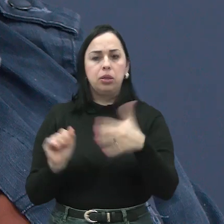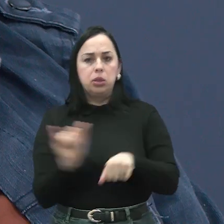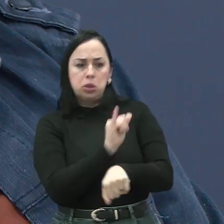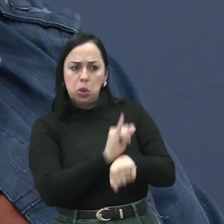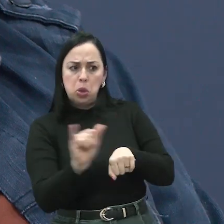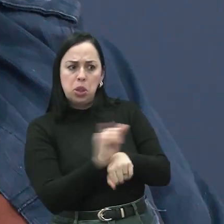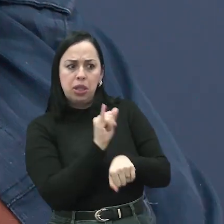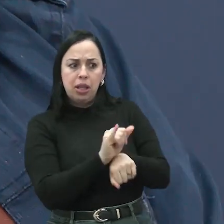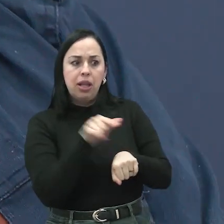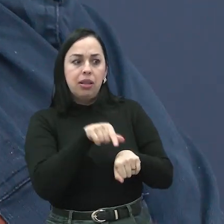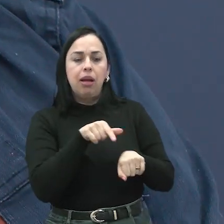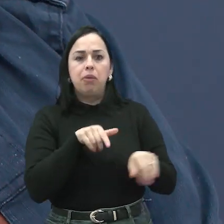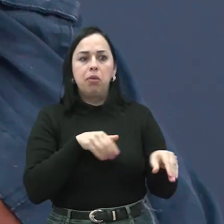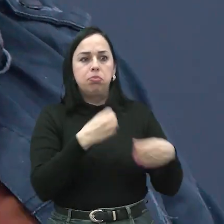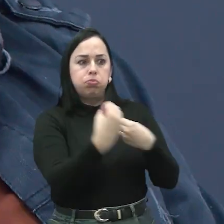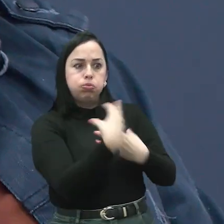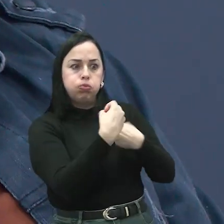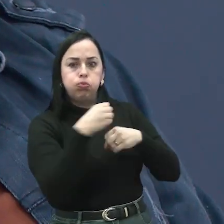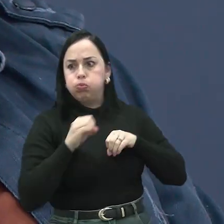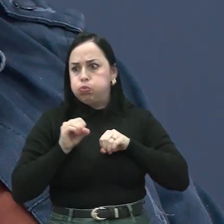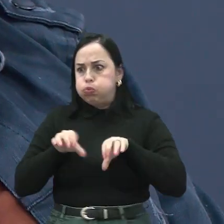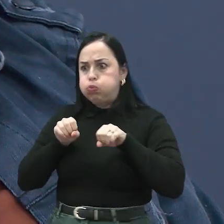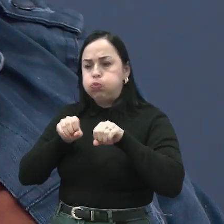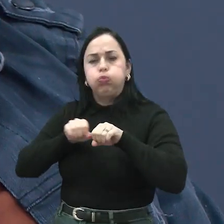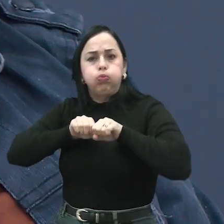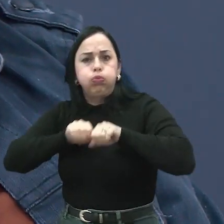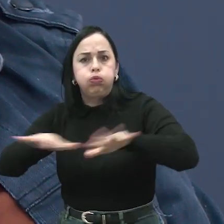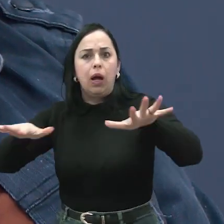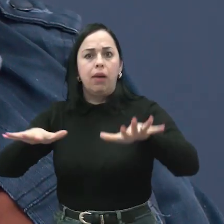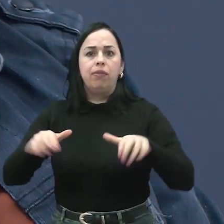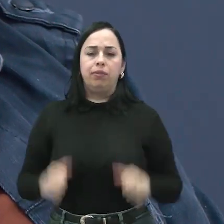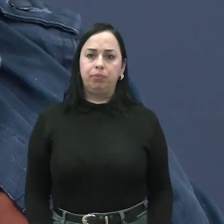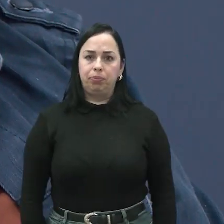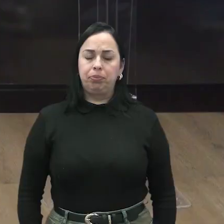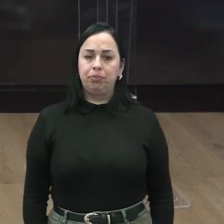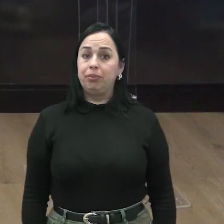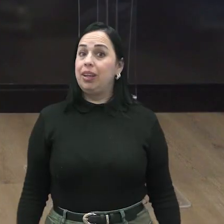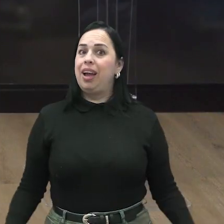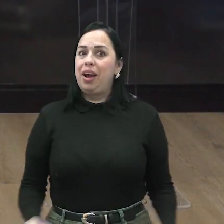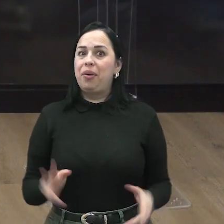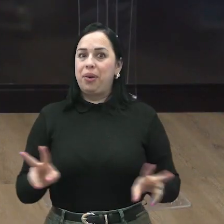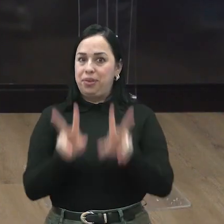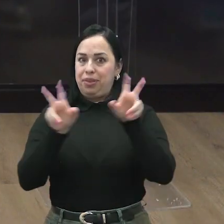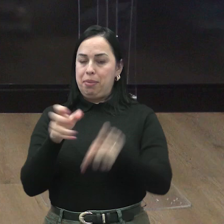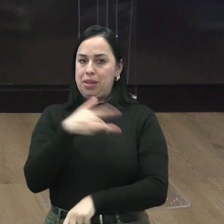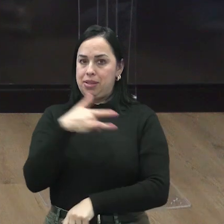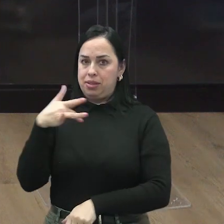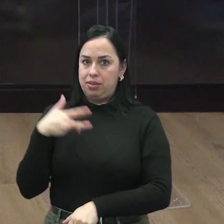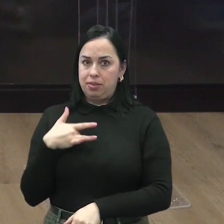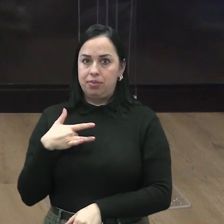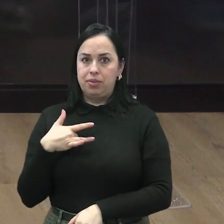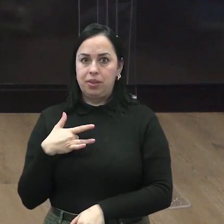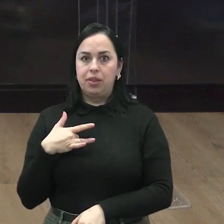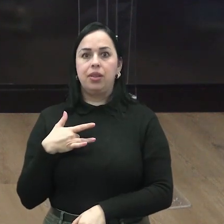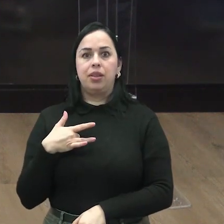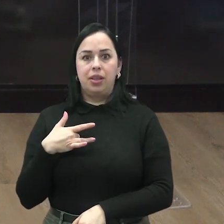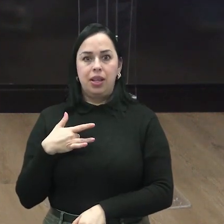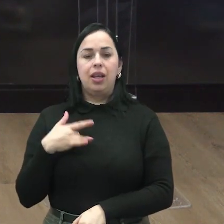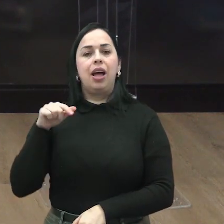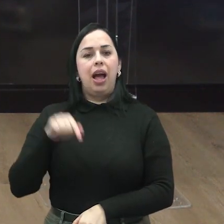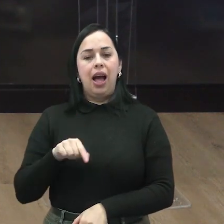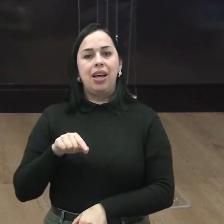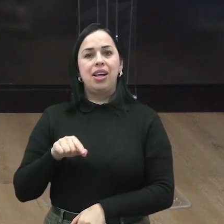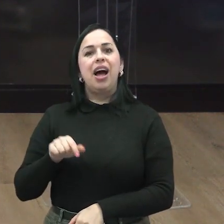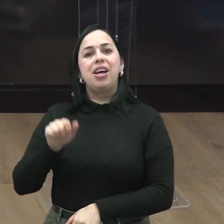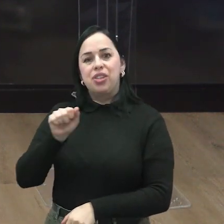aqui trabalhando como multiplicadores, né? Eu acredito que a sociedade tem muito a ganhar. Nosso assunto agora é saúde. De acordo com a